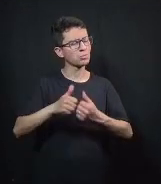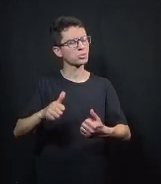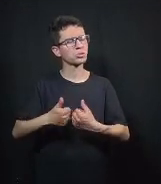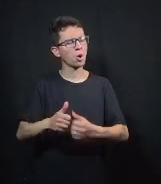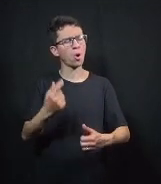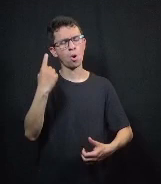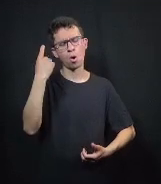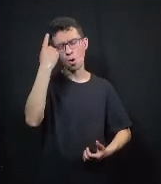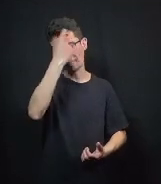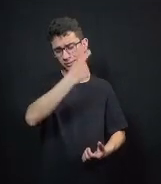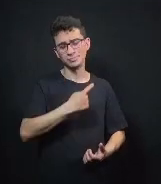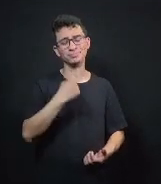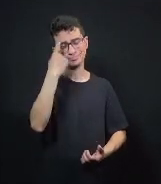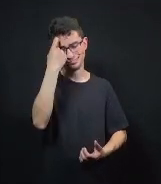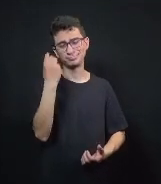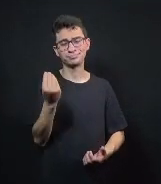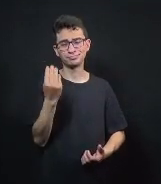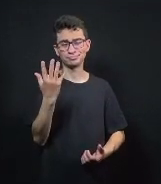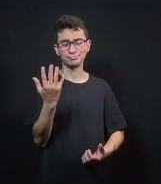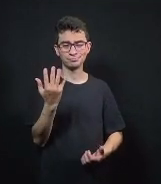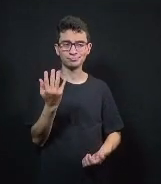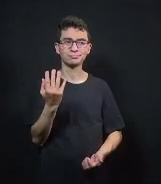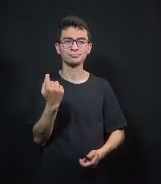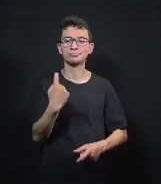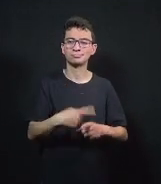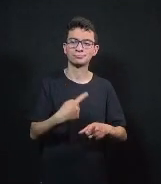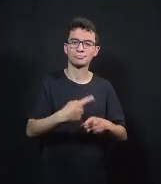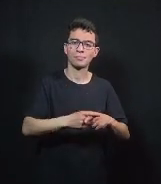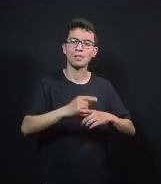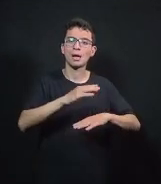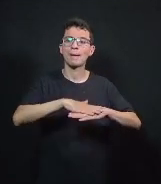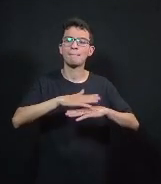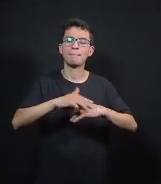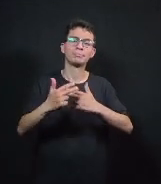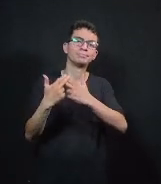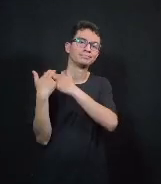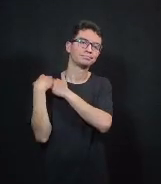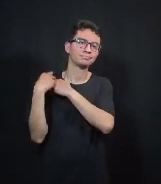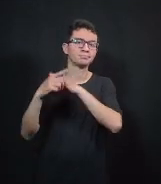de escolher os seus representantes,